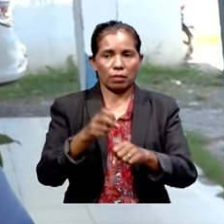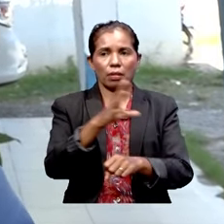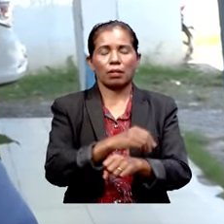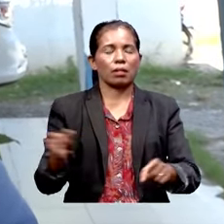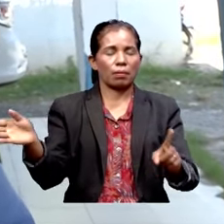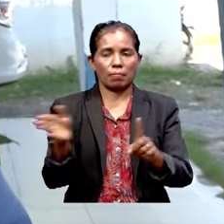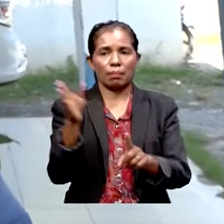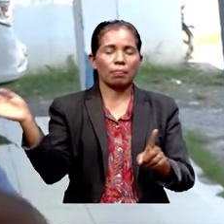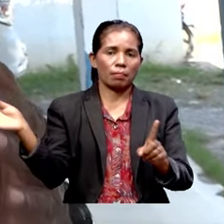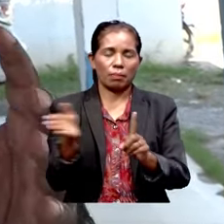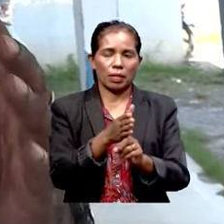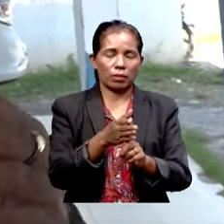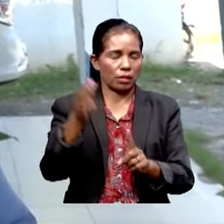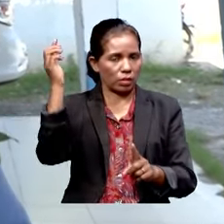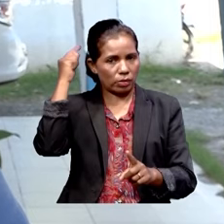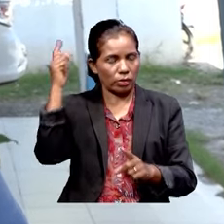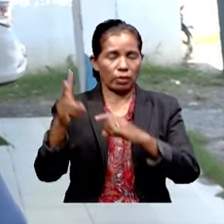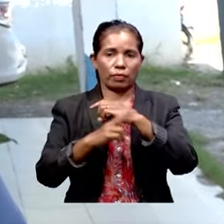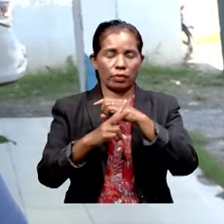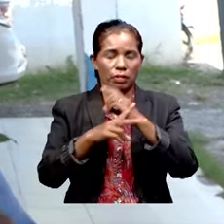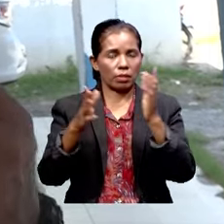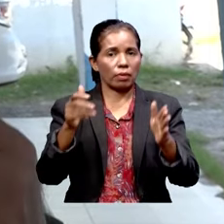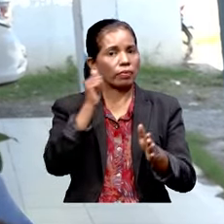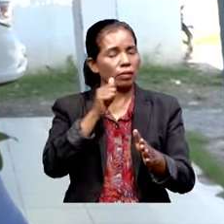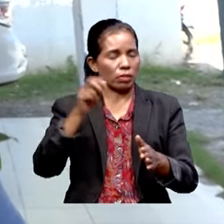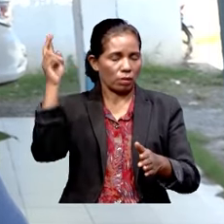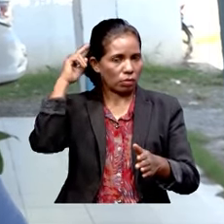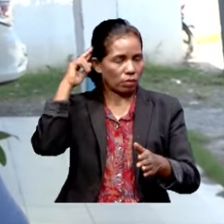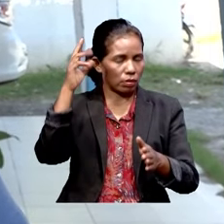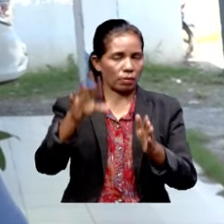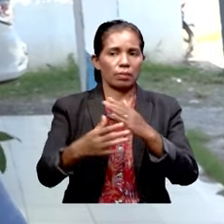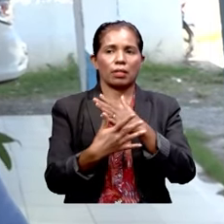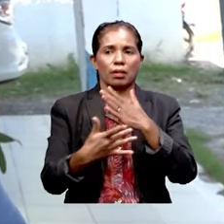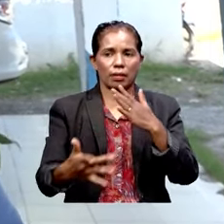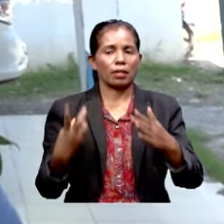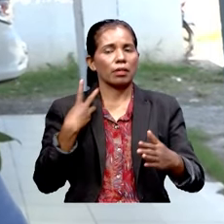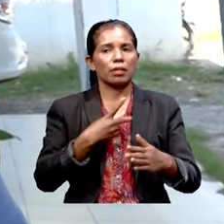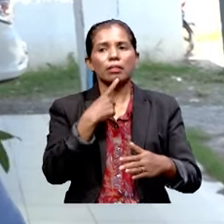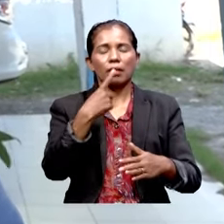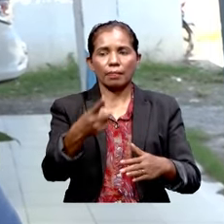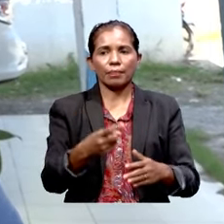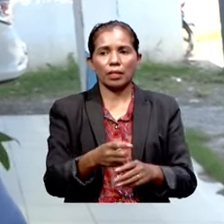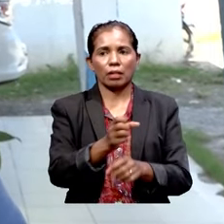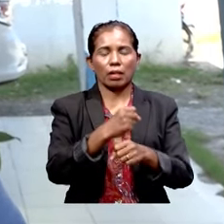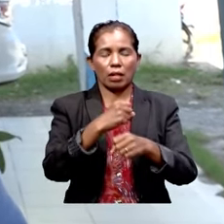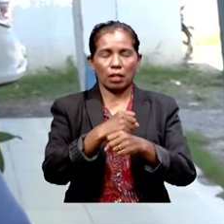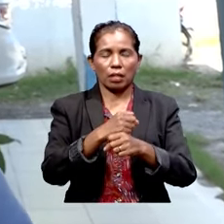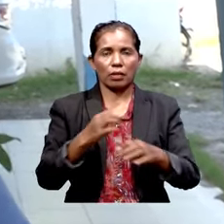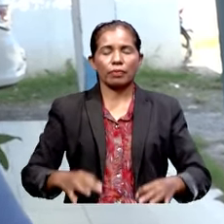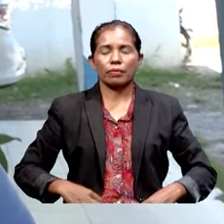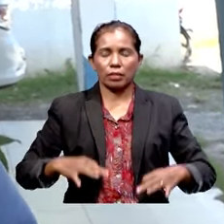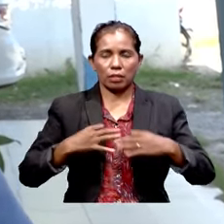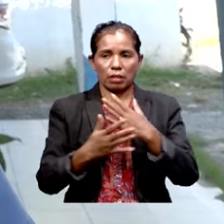e a vítima ninha ulun, depois retan ran. Neita considerança agressão física grave.